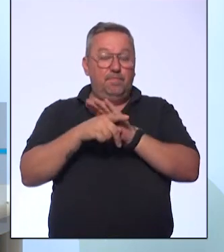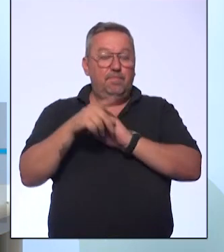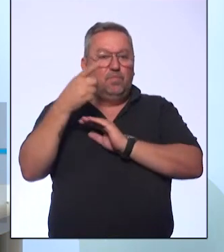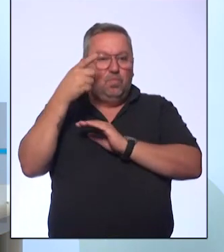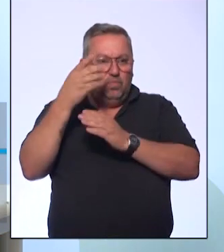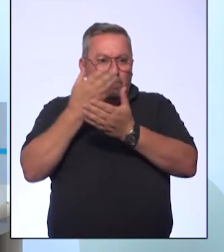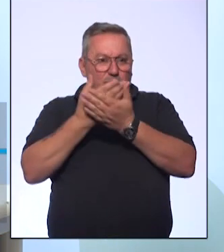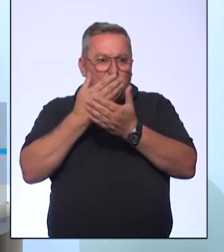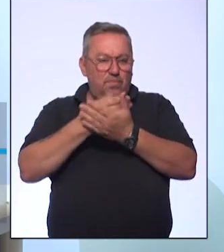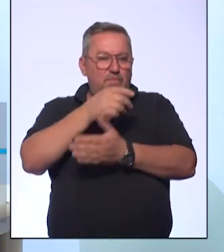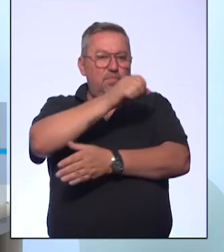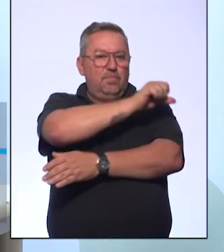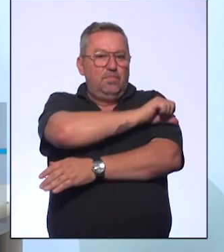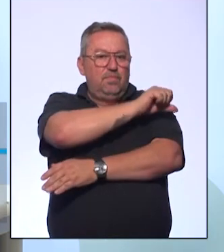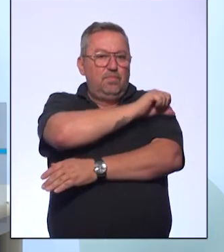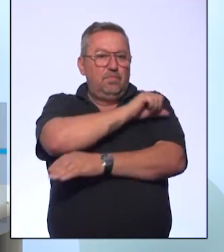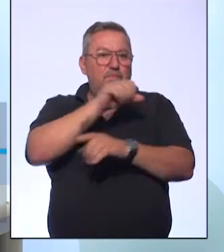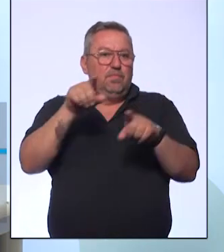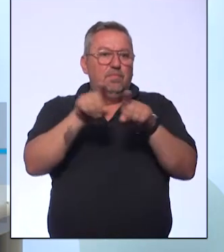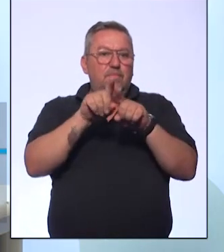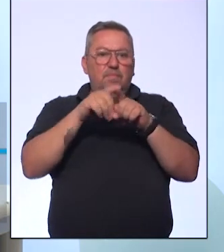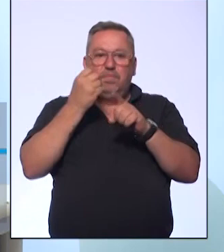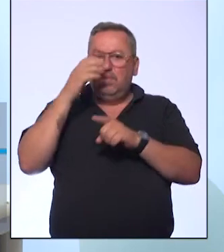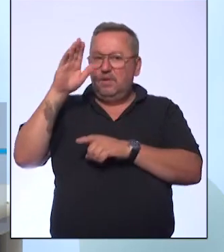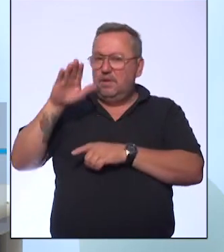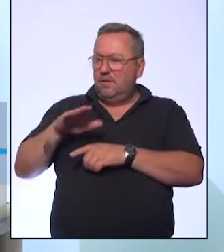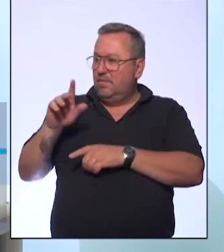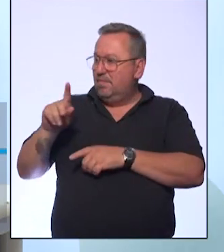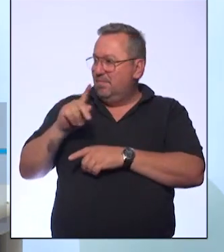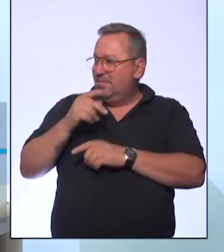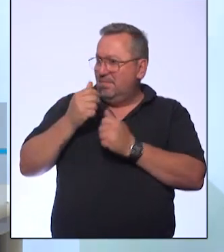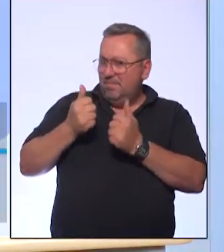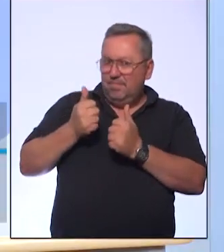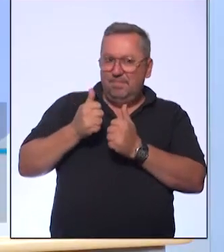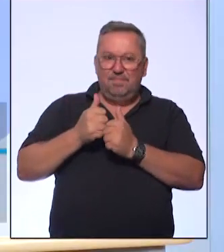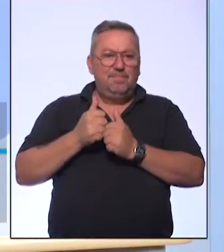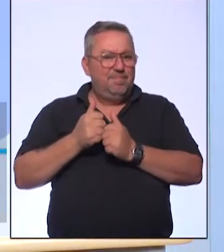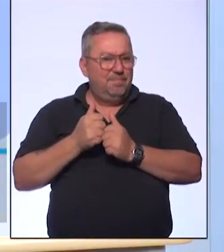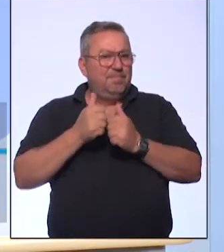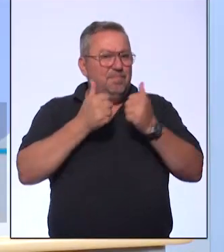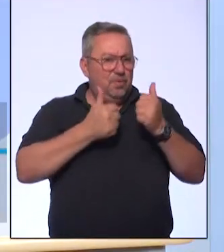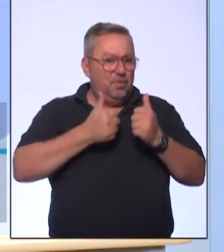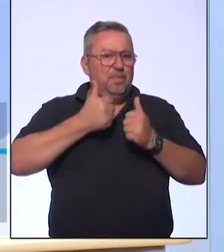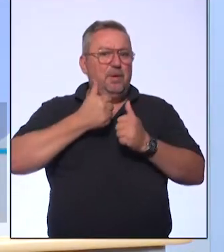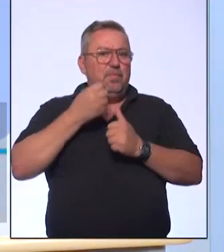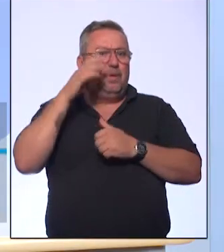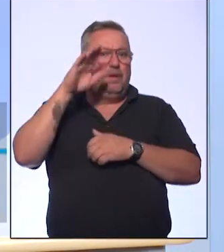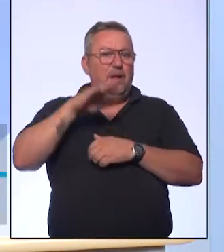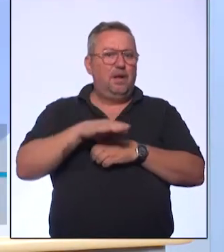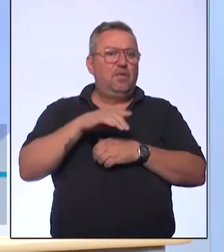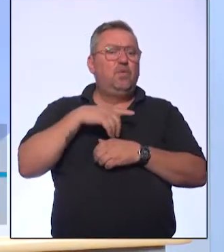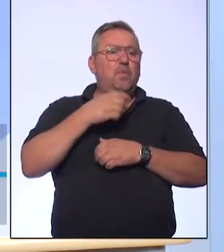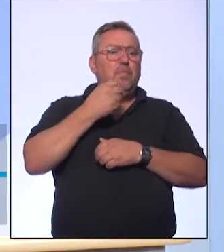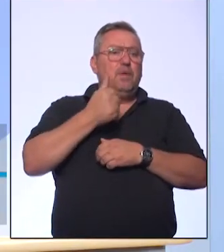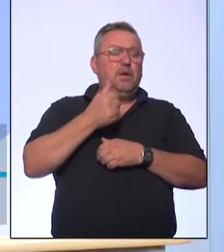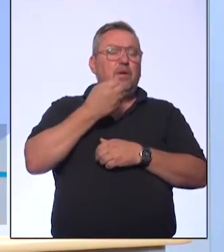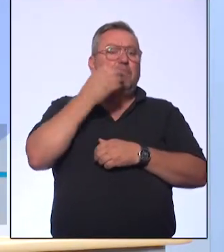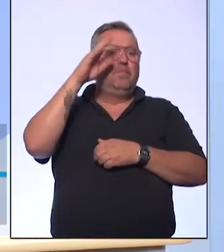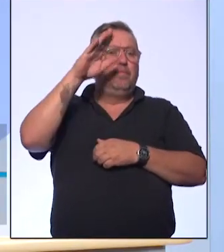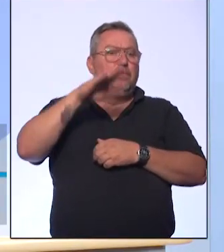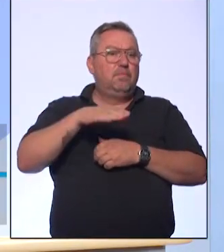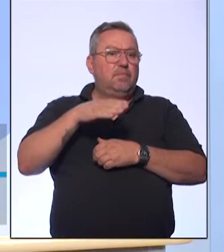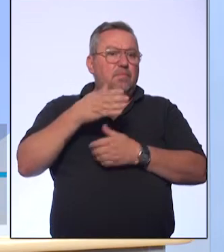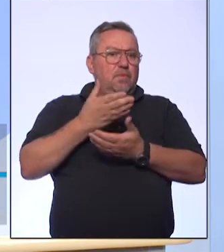últimas aulas do nono ano. E boa tarde, professora, como vai? Boa tarde, professora. Eu vou bem. Boa tarde a todos